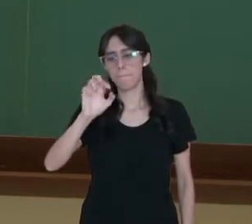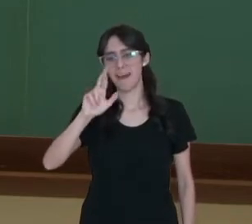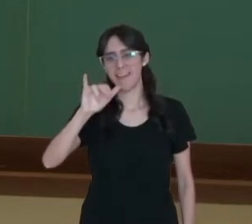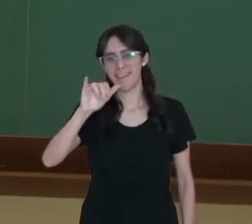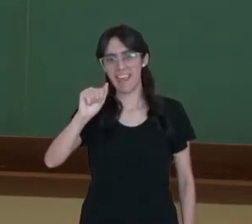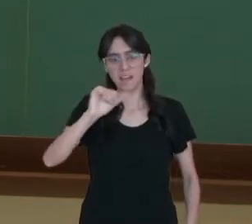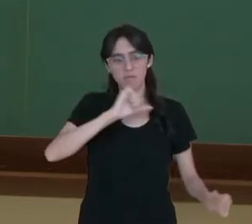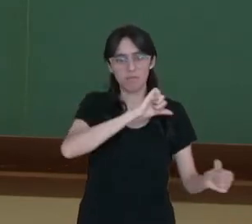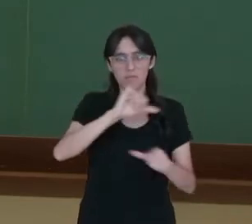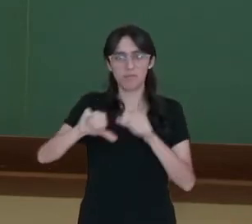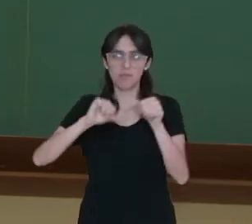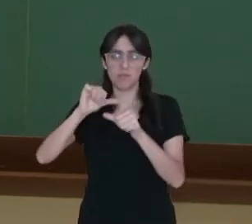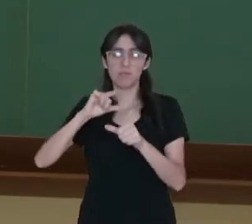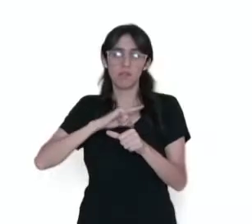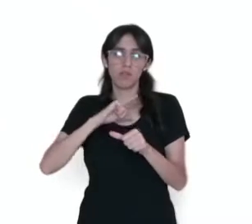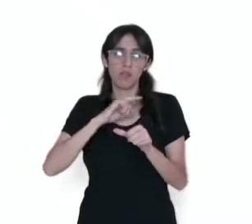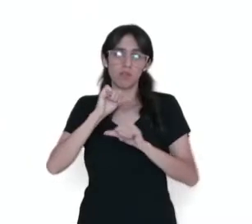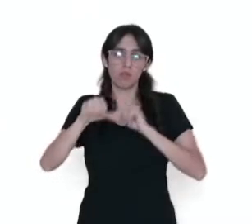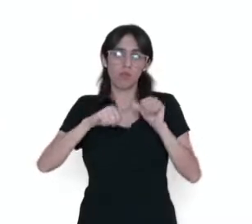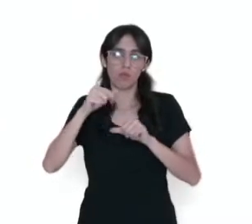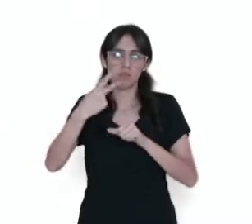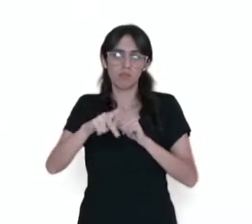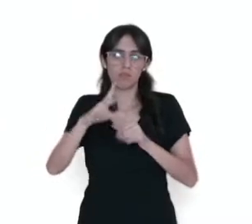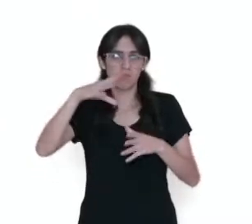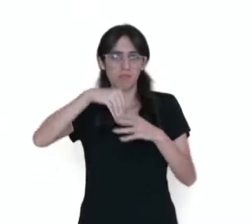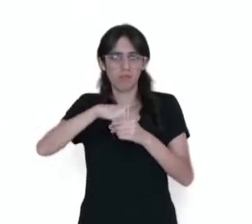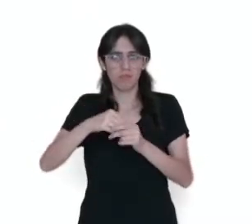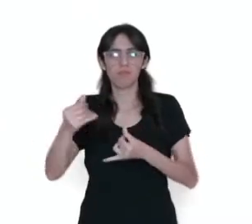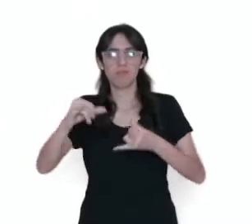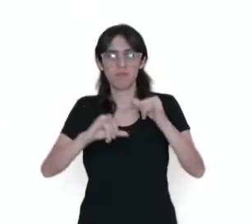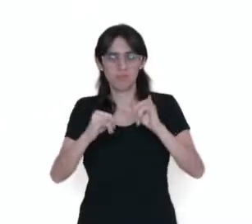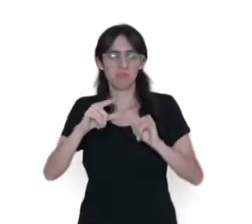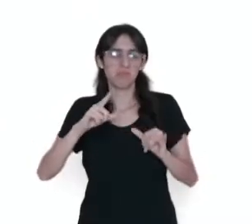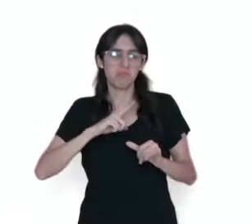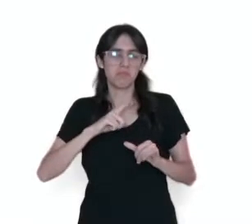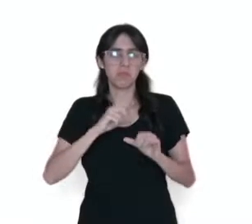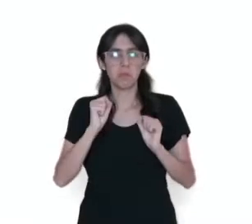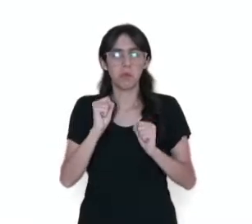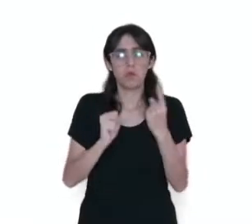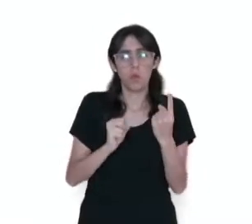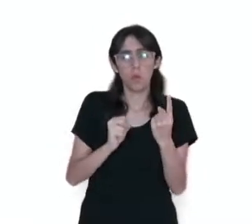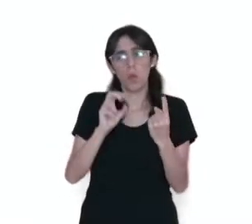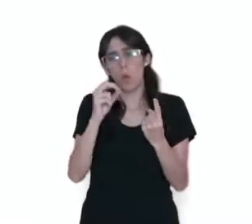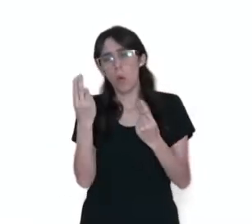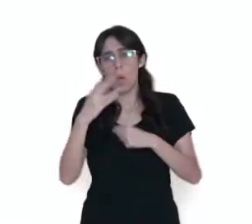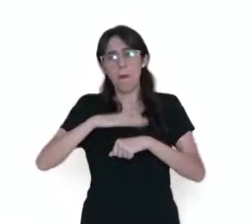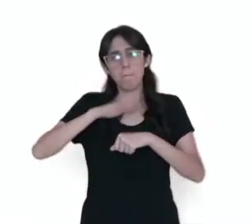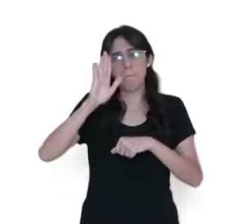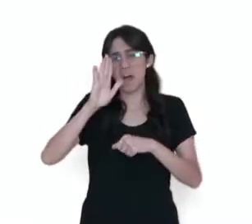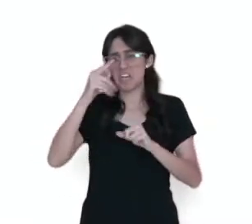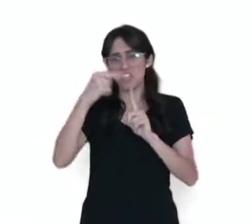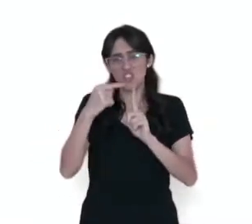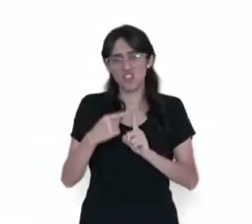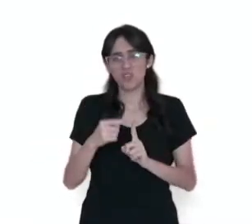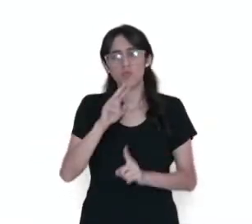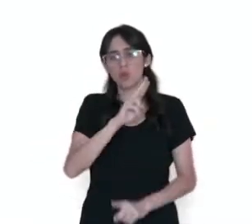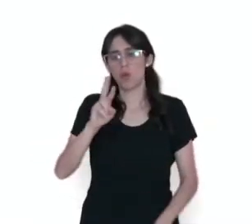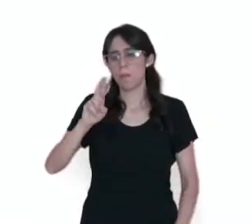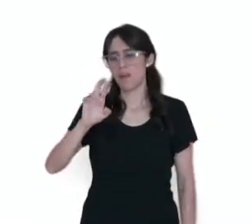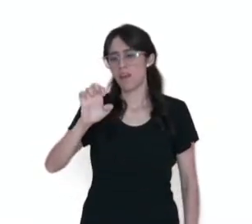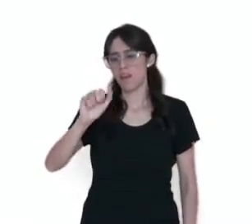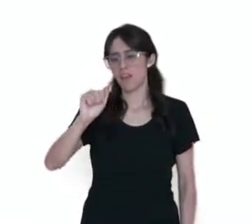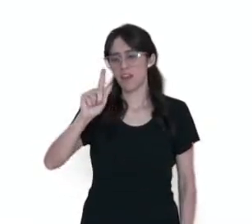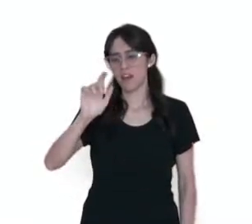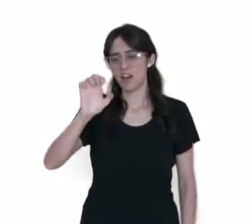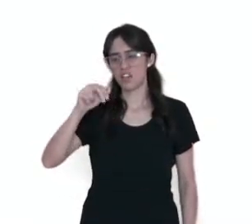mudanças qualitativas na composição química de uma ou mais substâncias, denominadas reagentes, resultando em